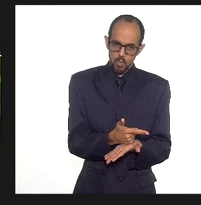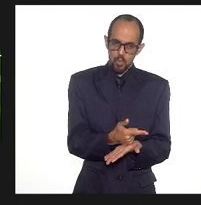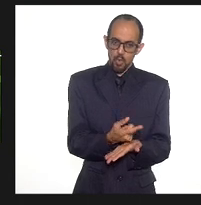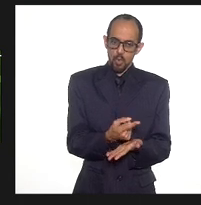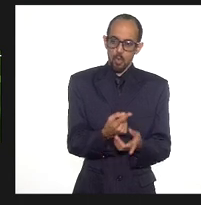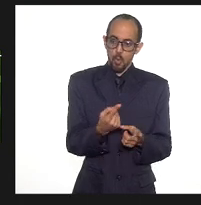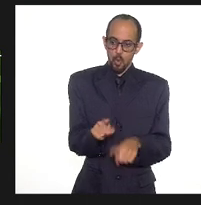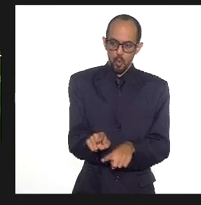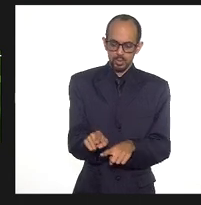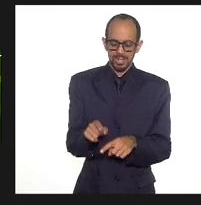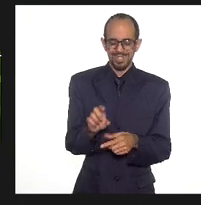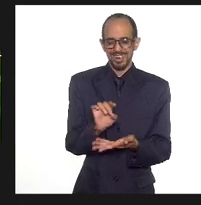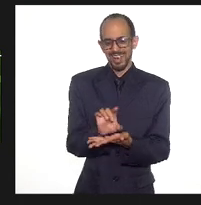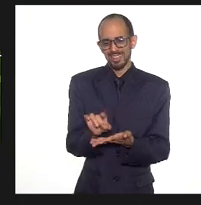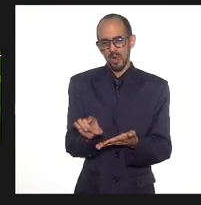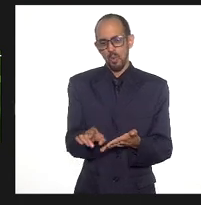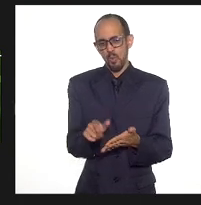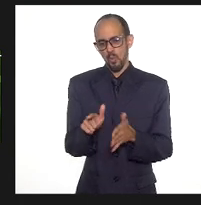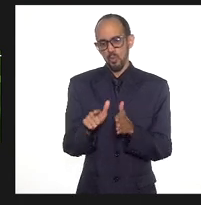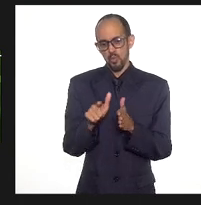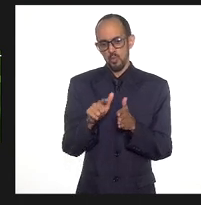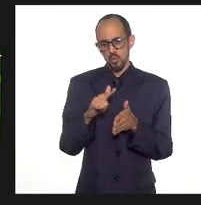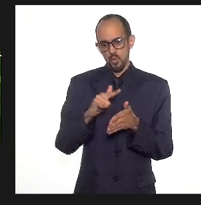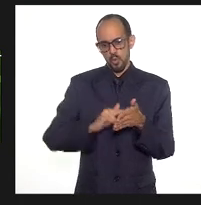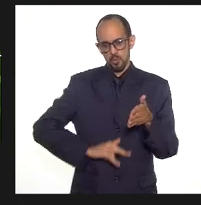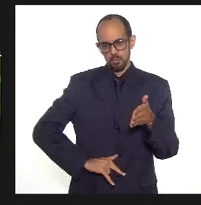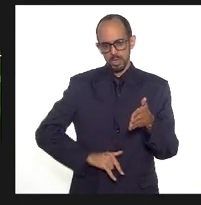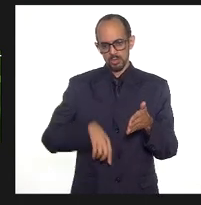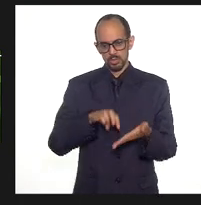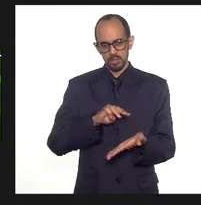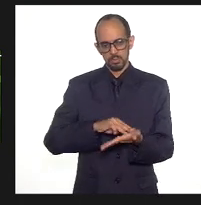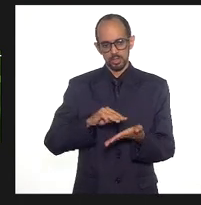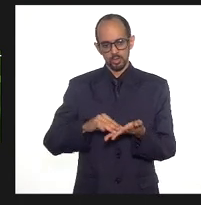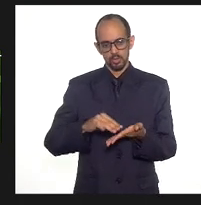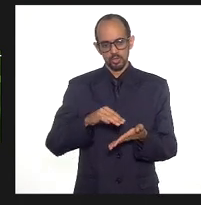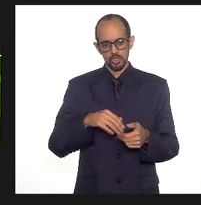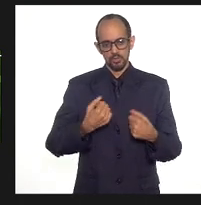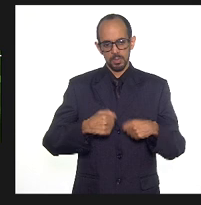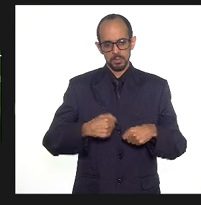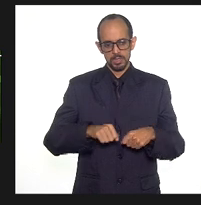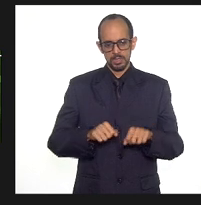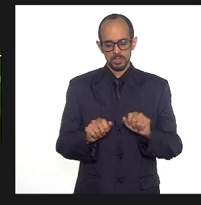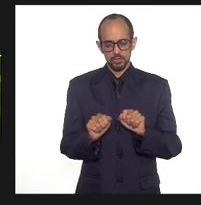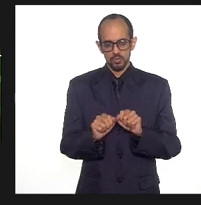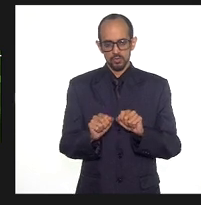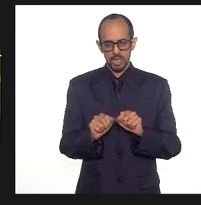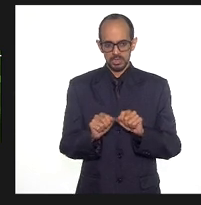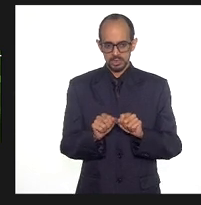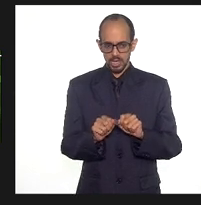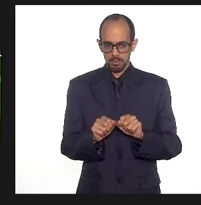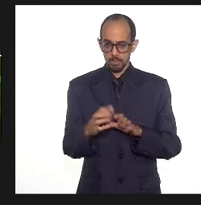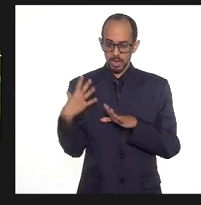cada fatura, essa metodologia ela teve que ser desenvolvida de modo a